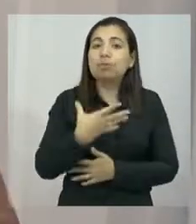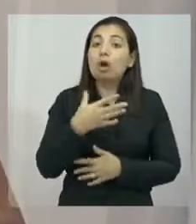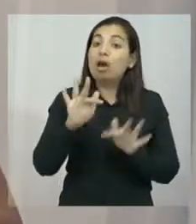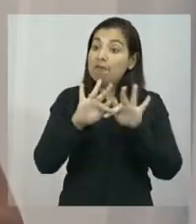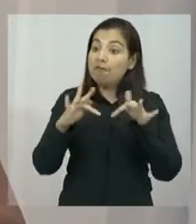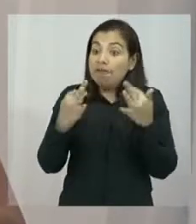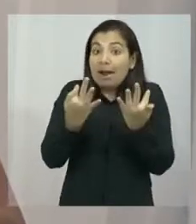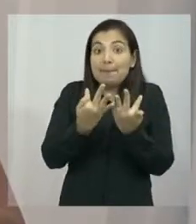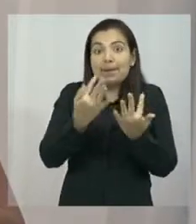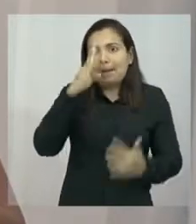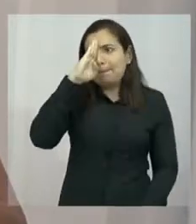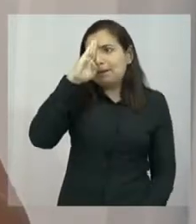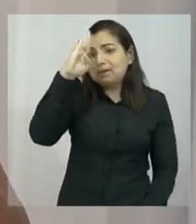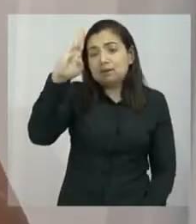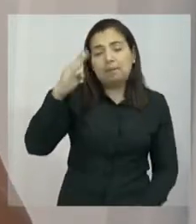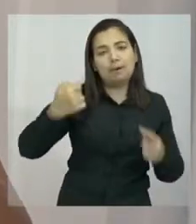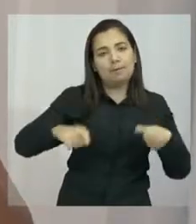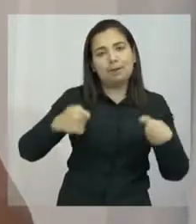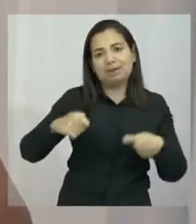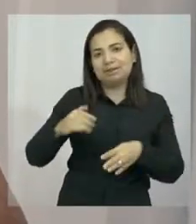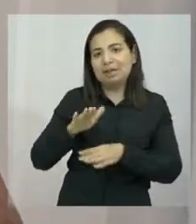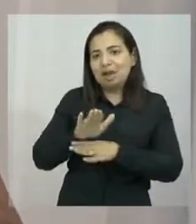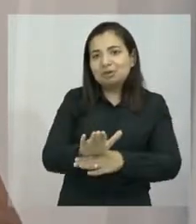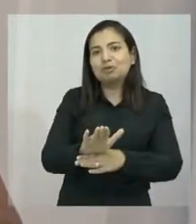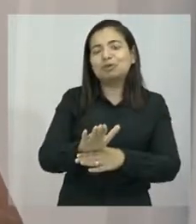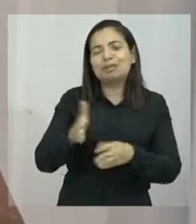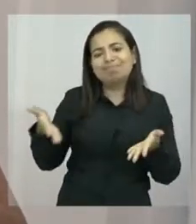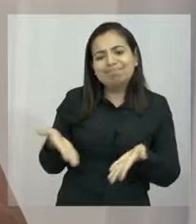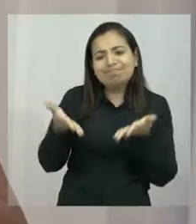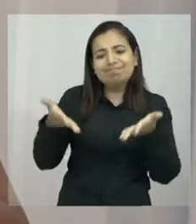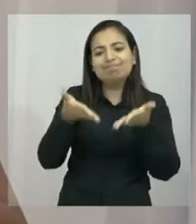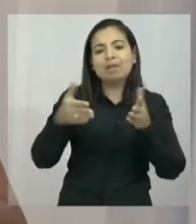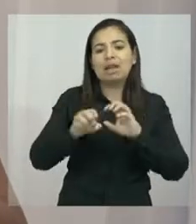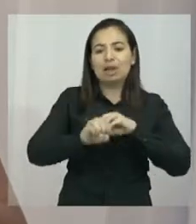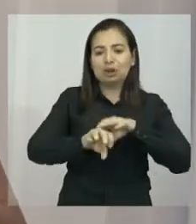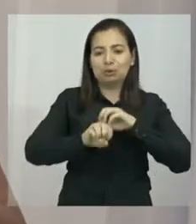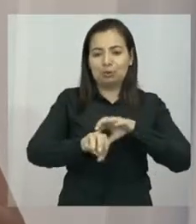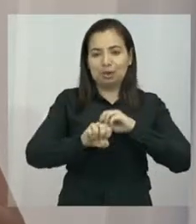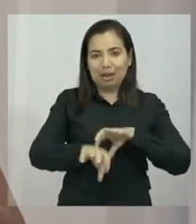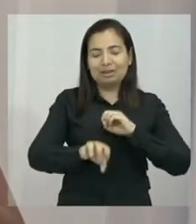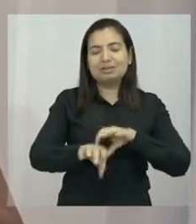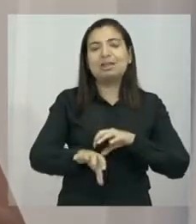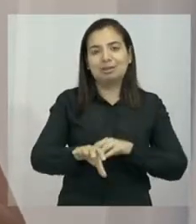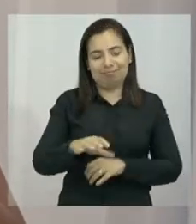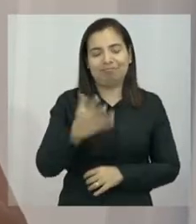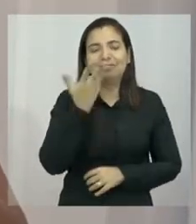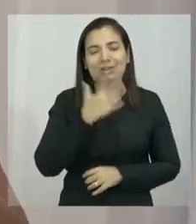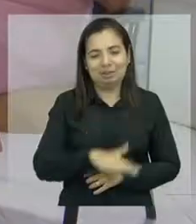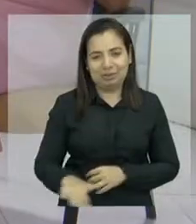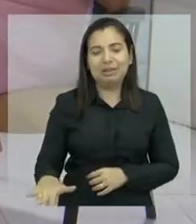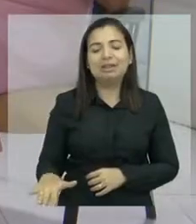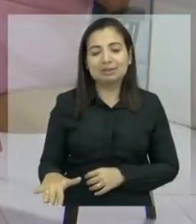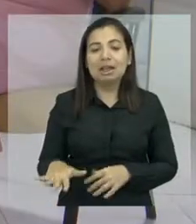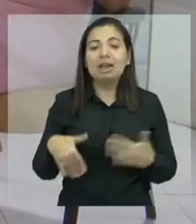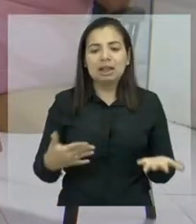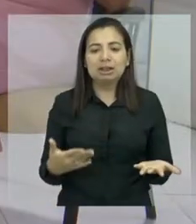um participativo na educação direta de nossas crianças. Então, assim, eu